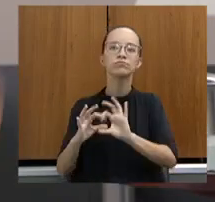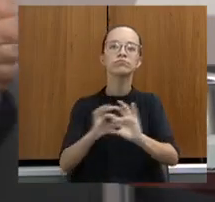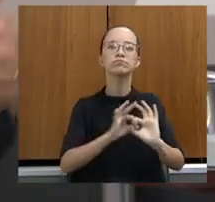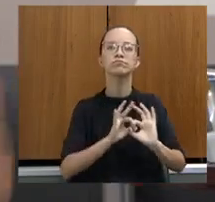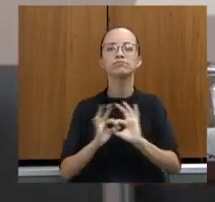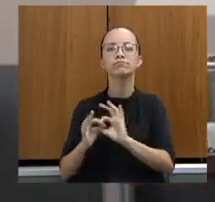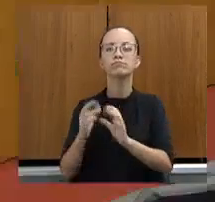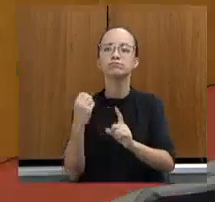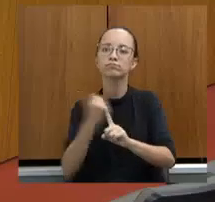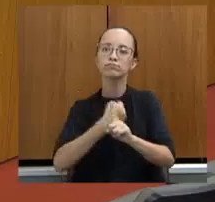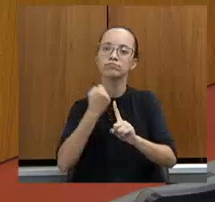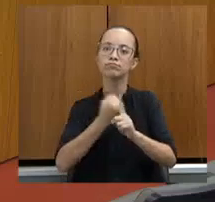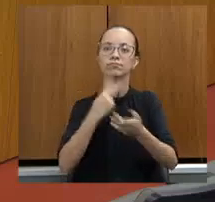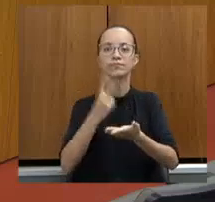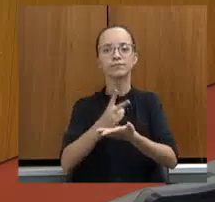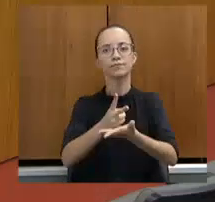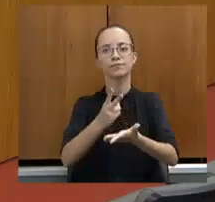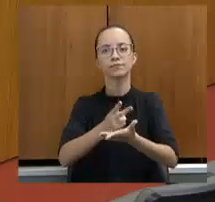luta